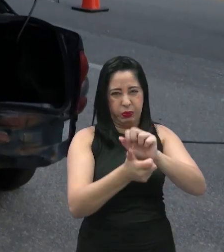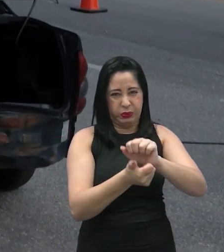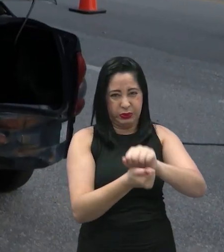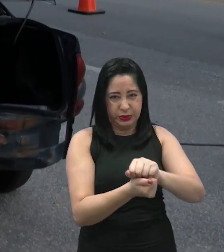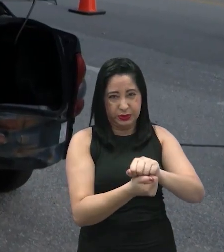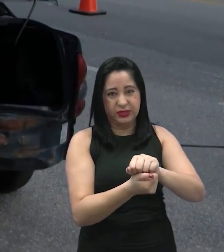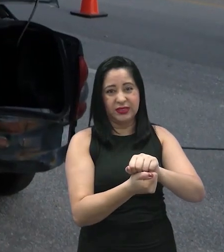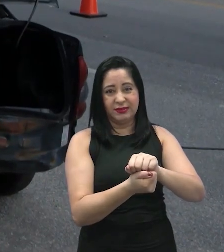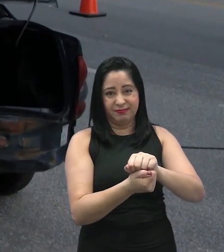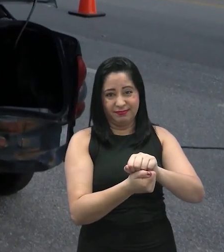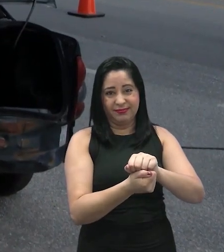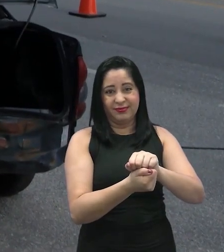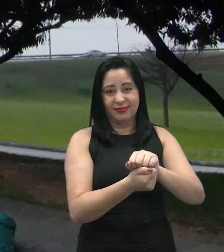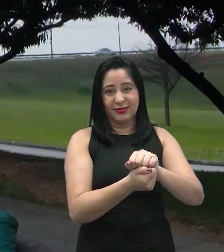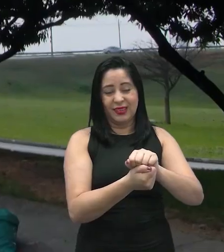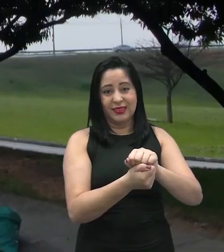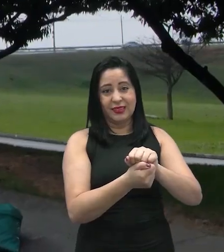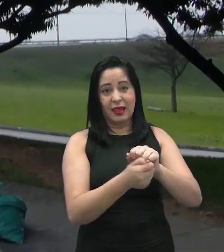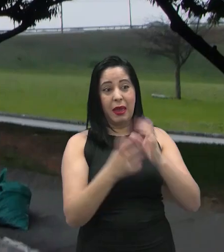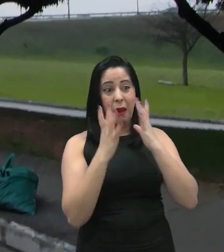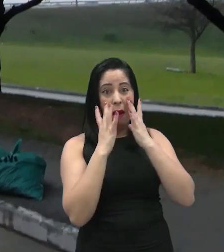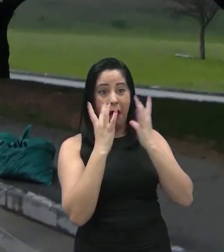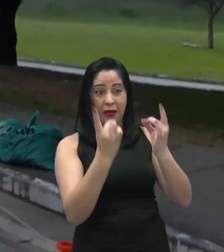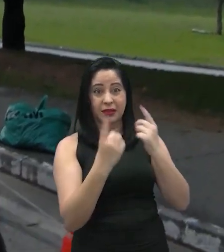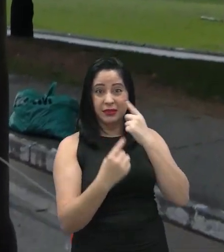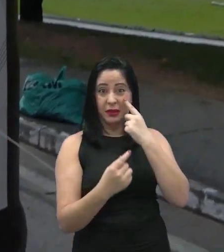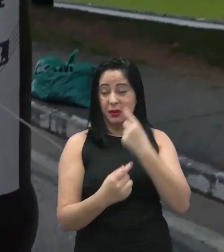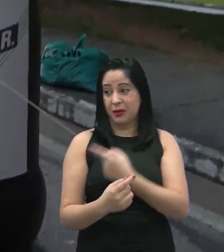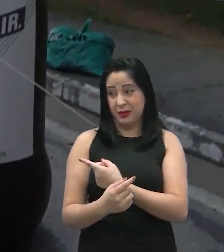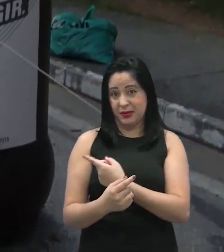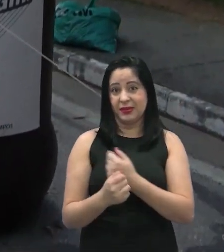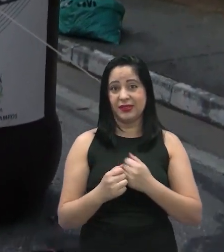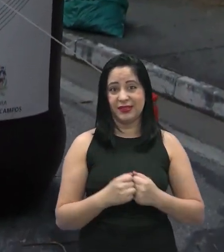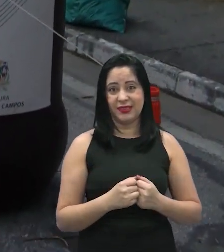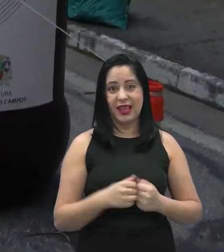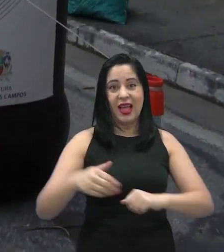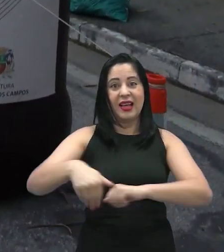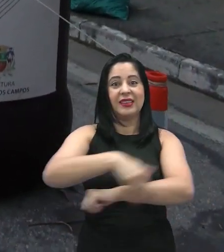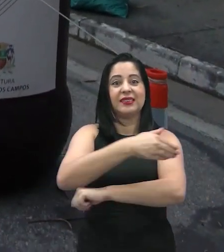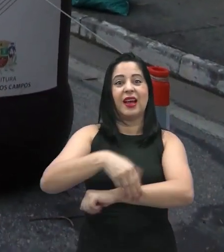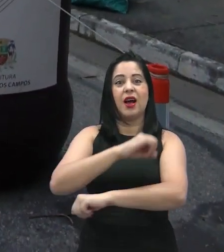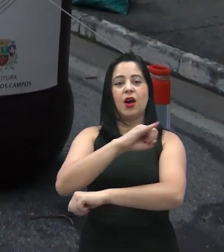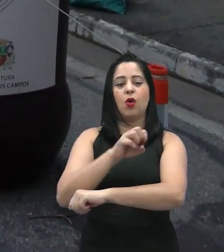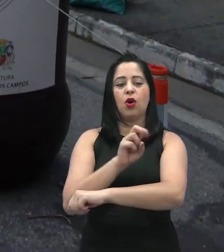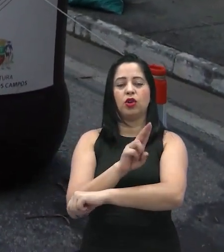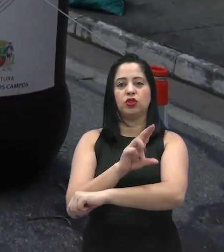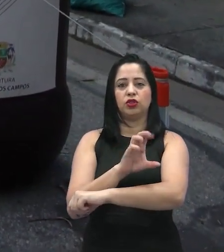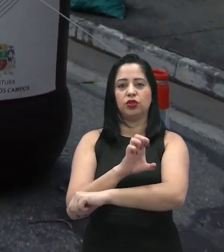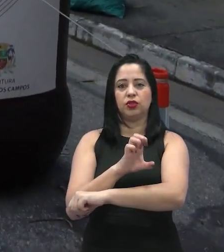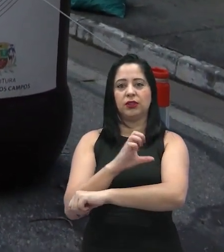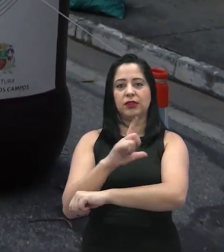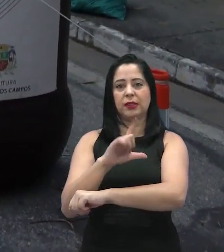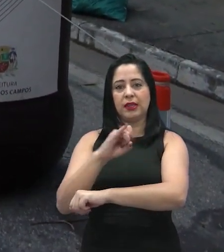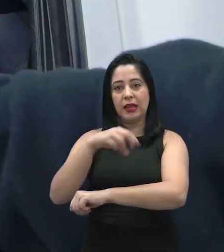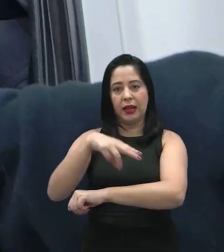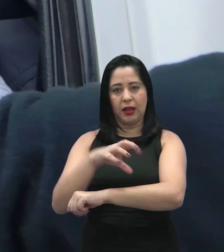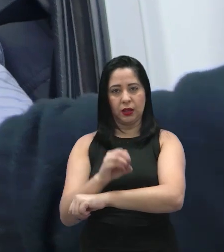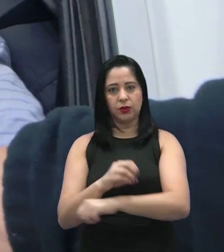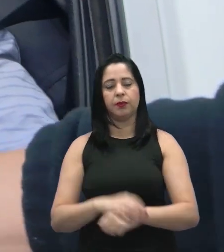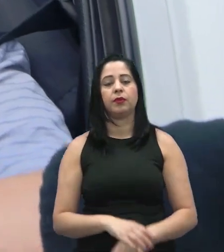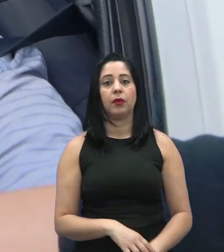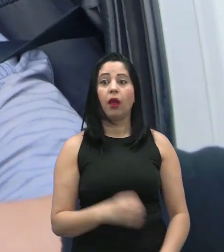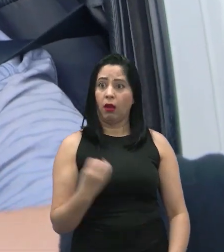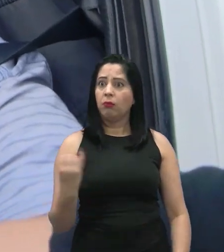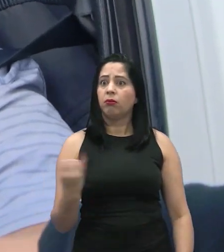garrafão inflável de 4 metros chamaram a atenção nesta blitz, realizada na Avenida Juscelino Kubitschek. Eu acho